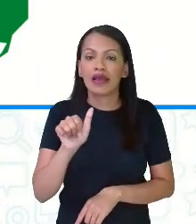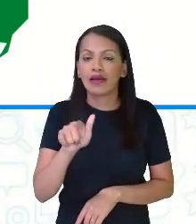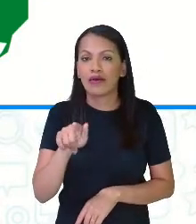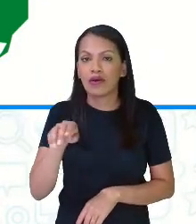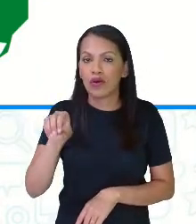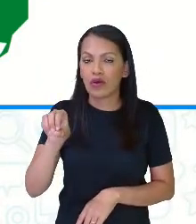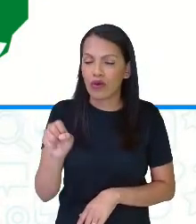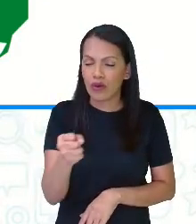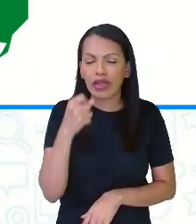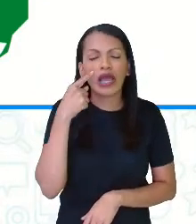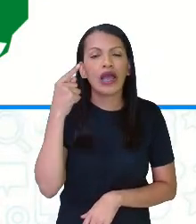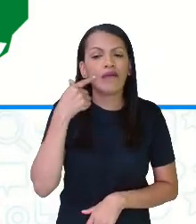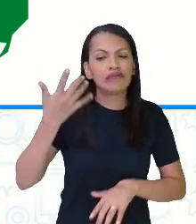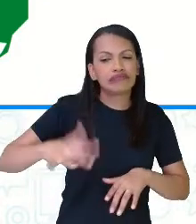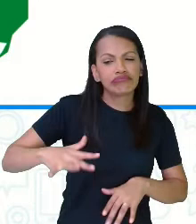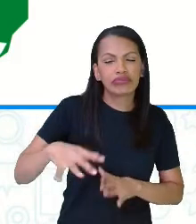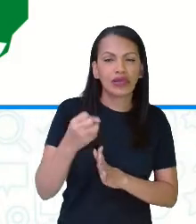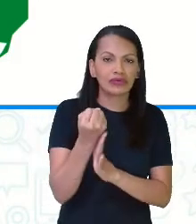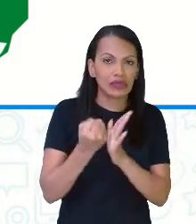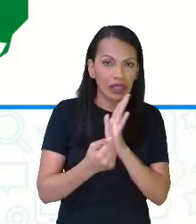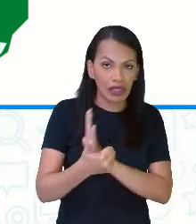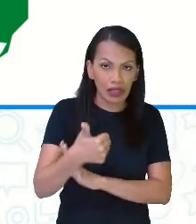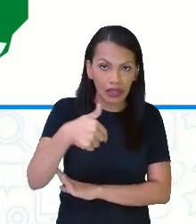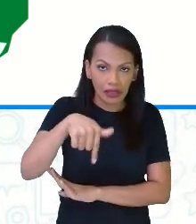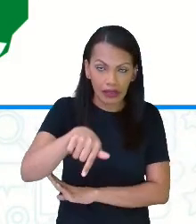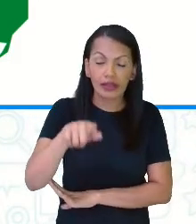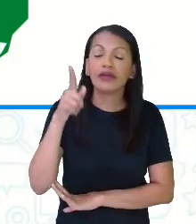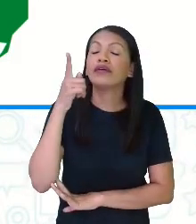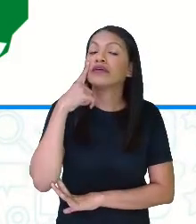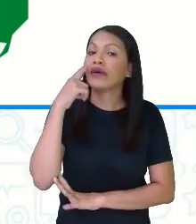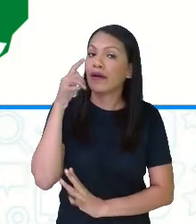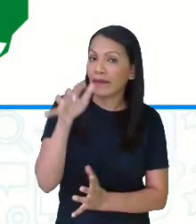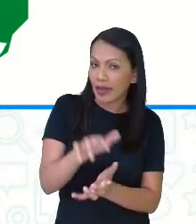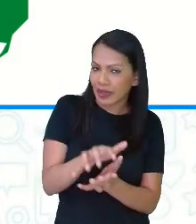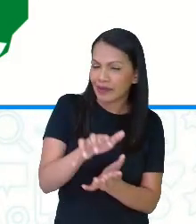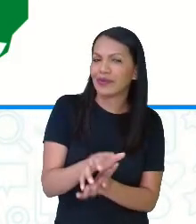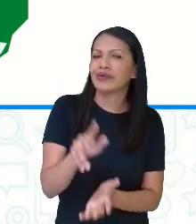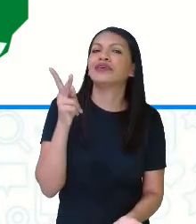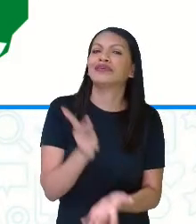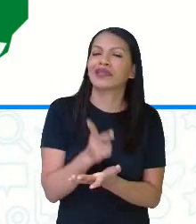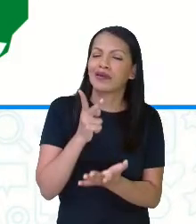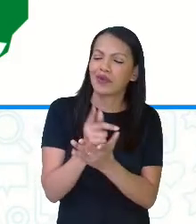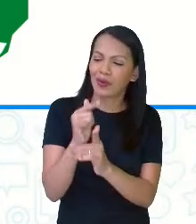do século XVII. Então, olha, Pernambuco sempre ali,